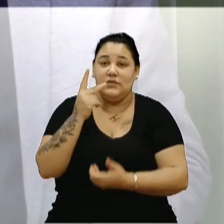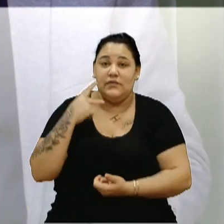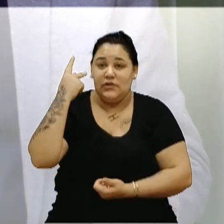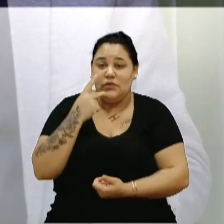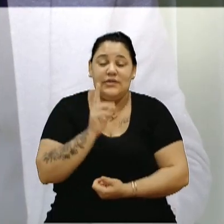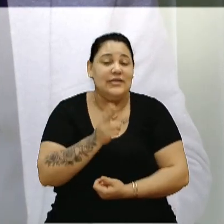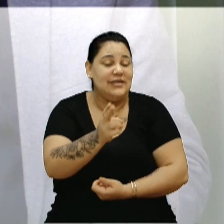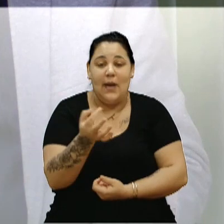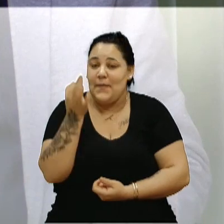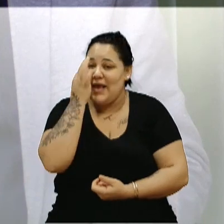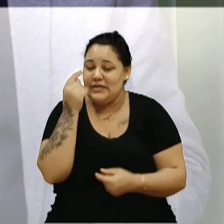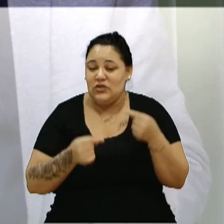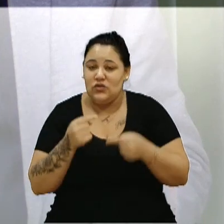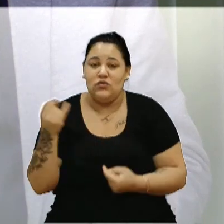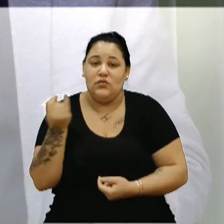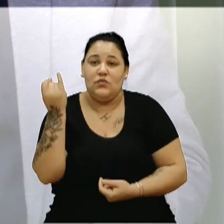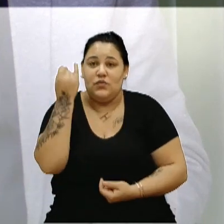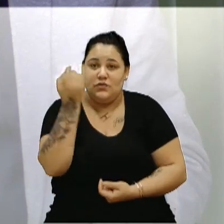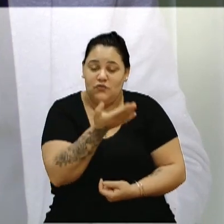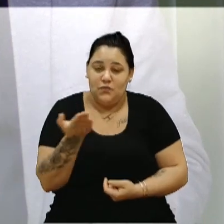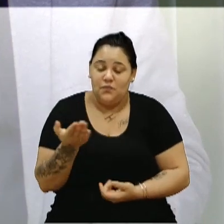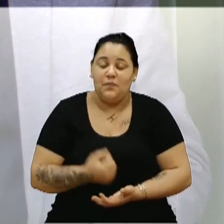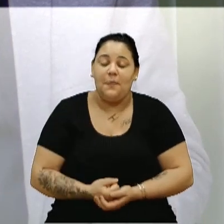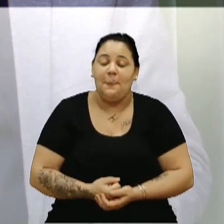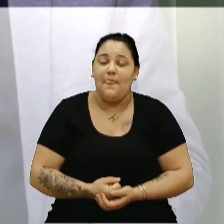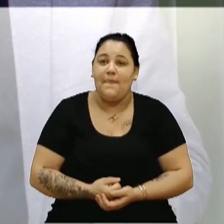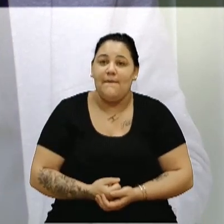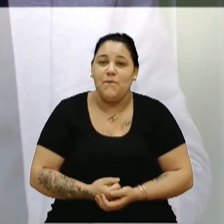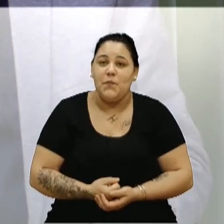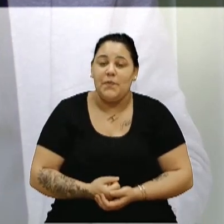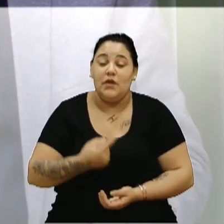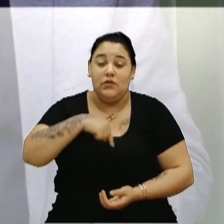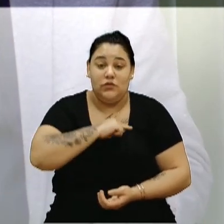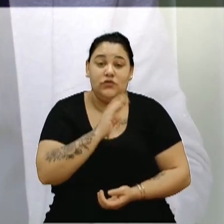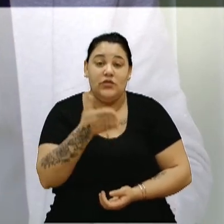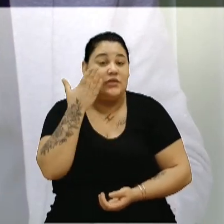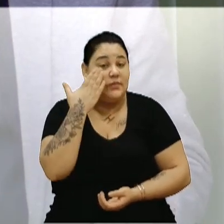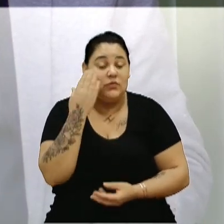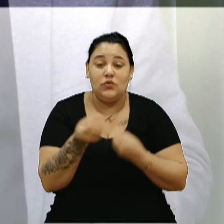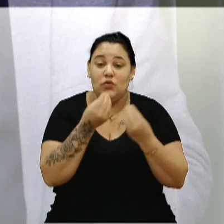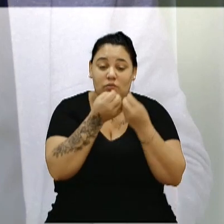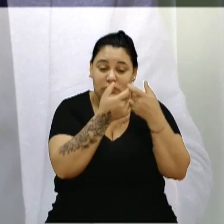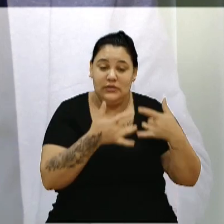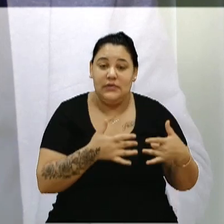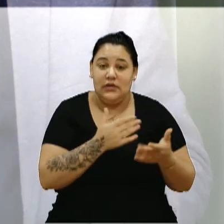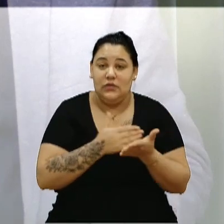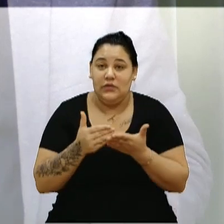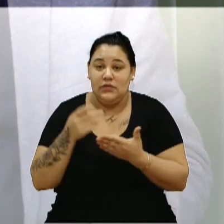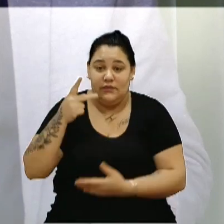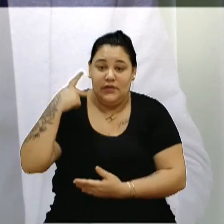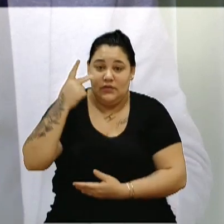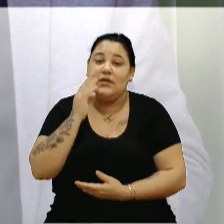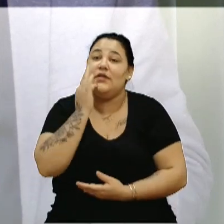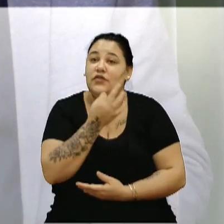sempre presentes em debates importantes como esse. A gente sabe que essa, como já disse no início dessa nossa audiência, a vereadora Tatiane